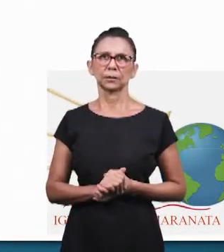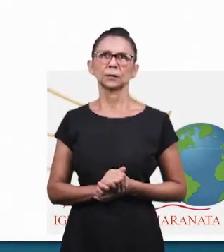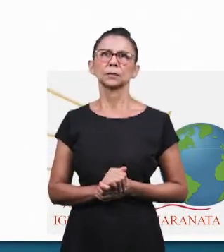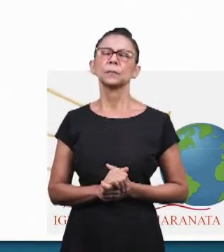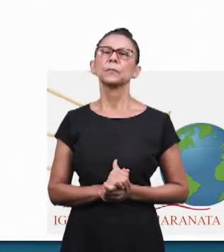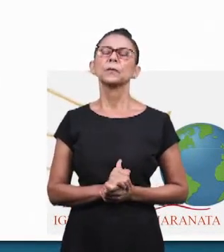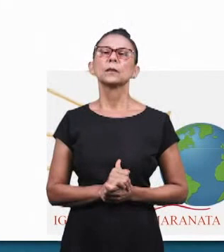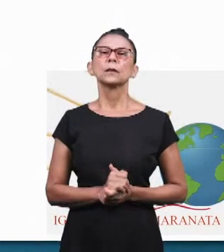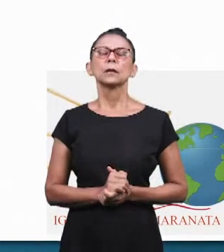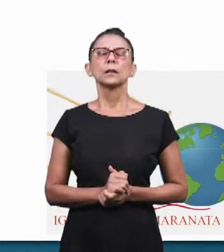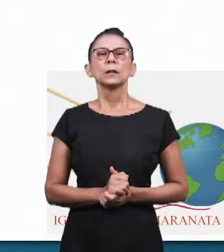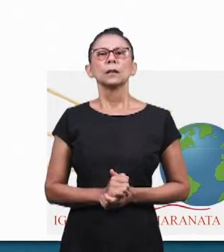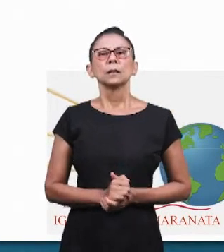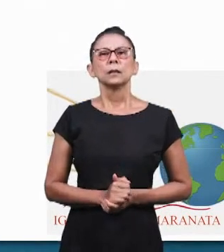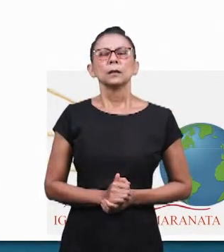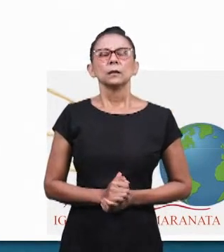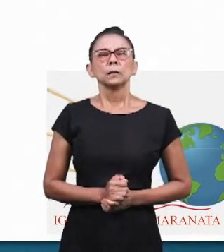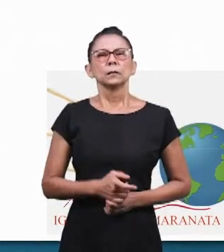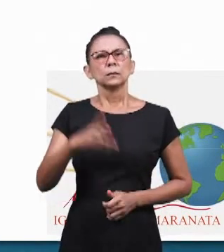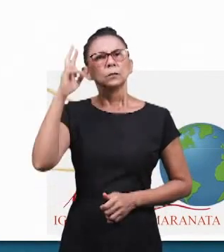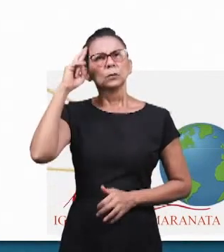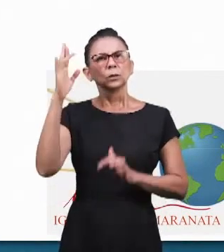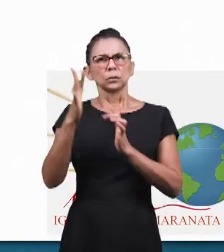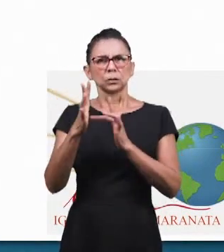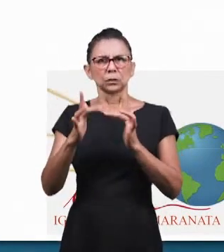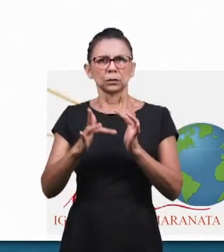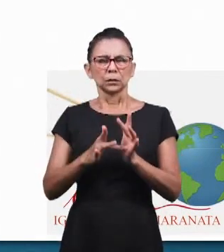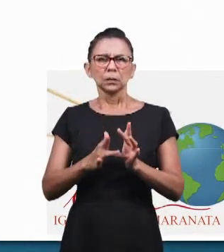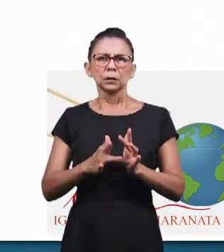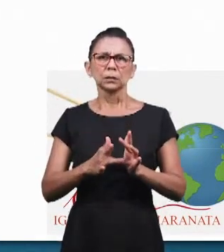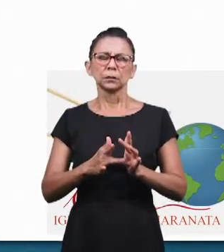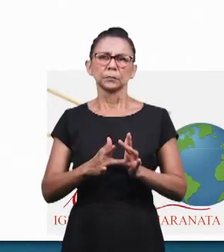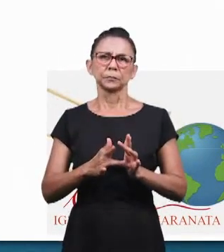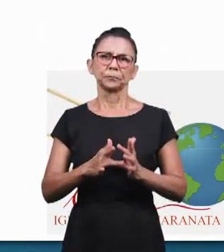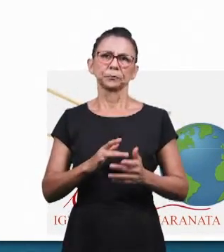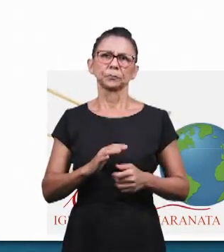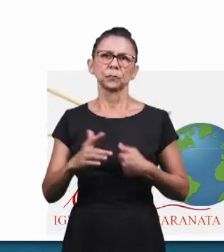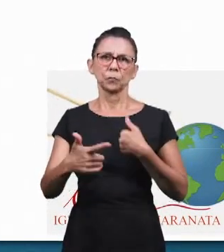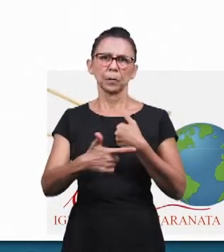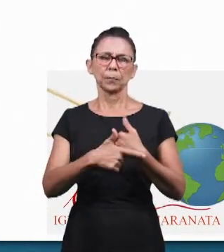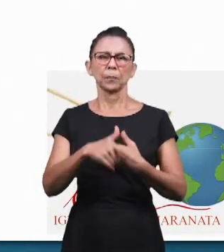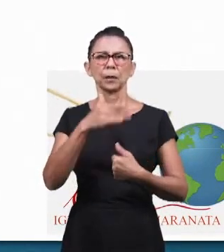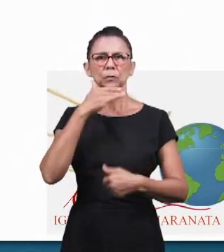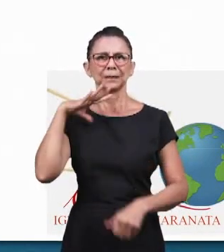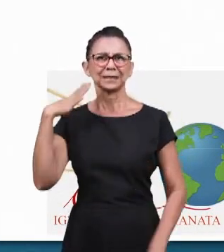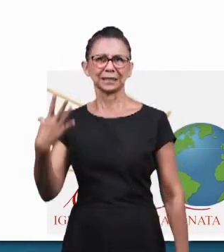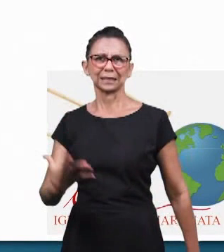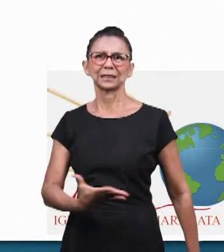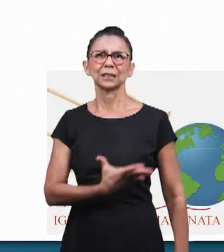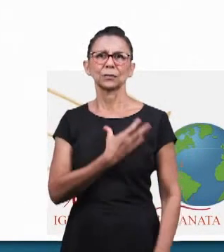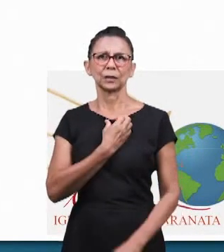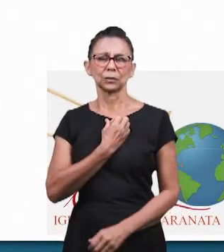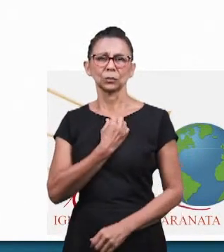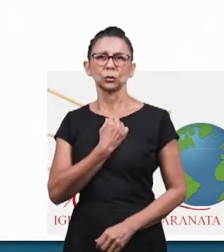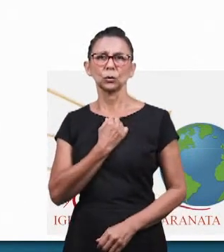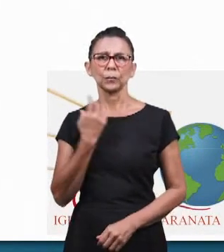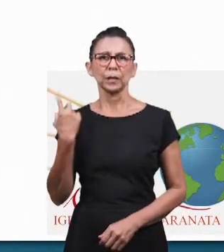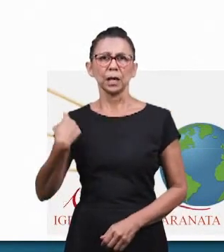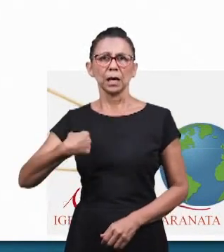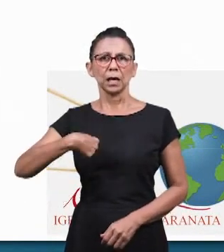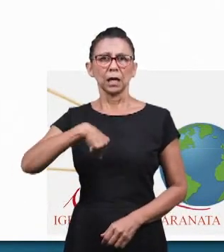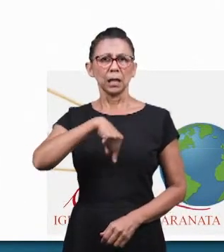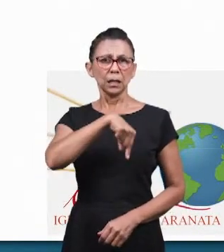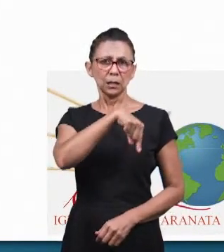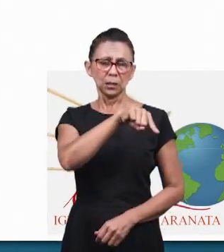o alvo do Senhor Jesus em sua missão de Salvador quando parou à beira do poço